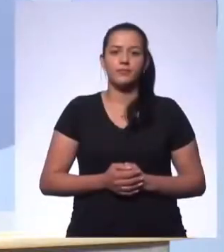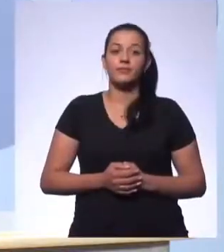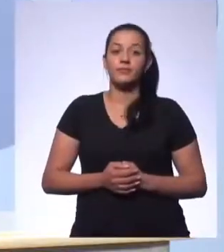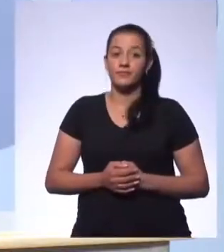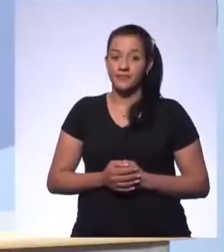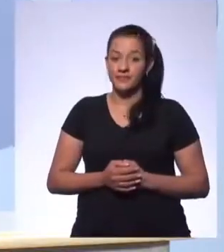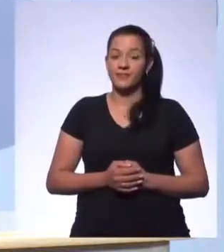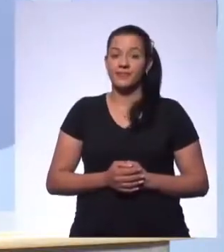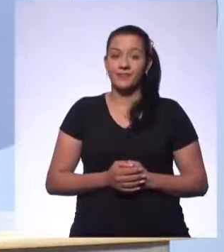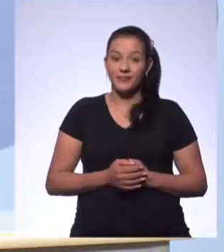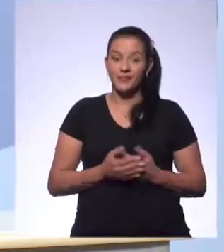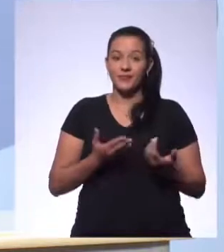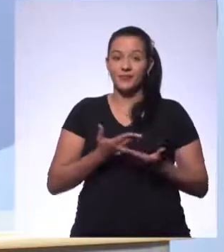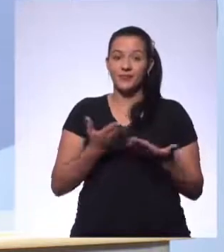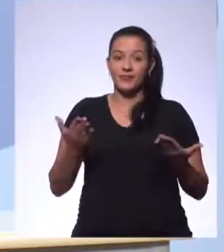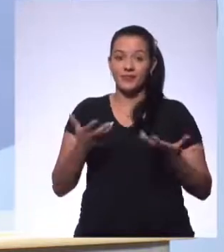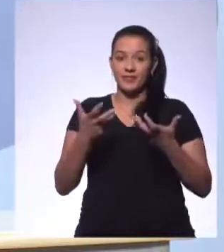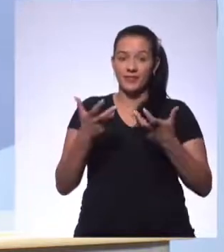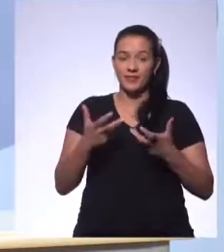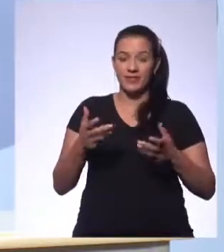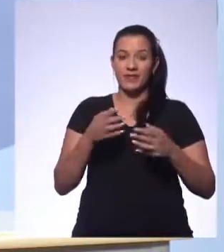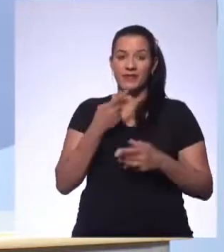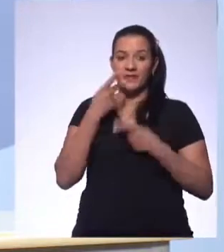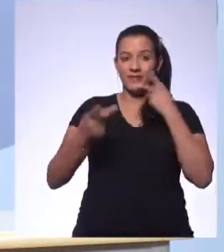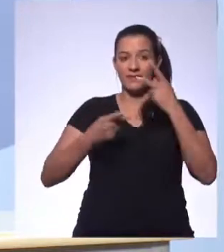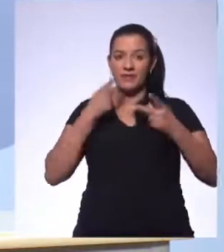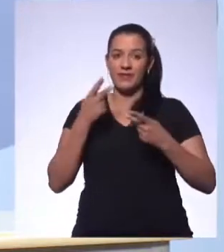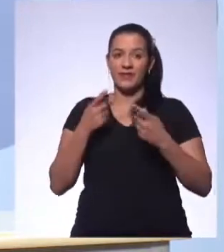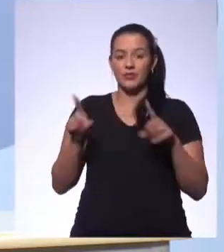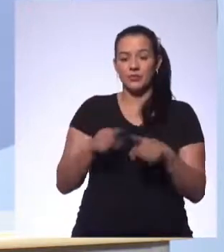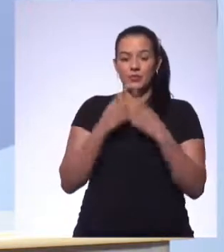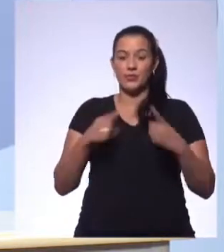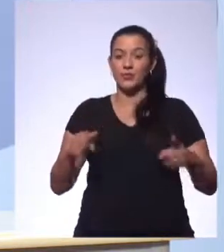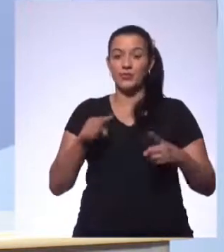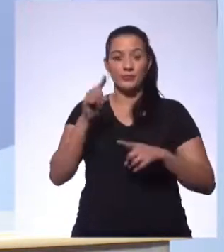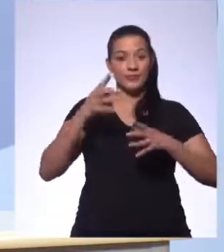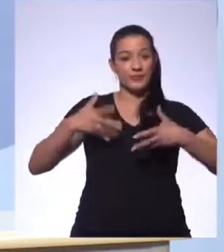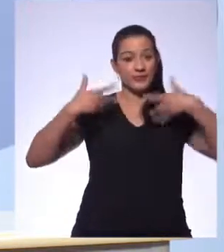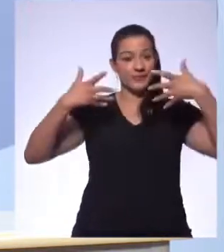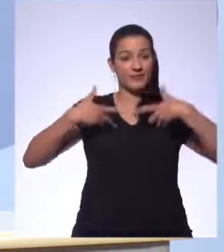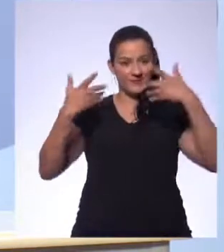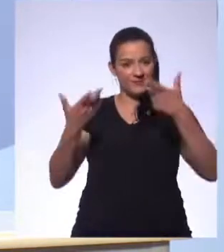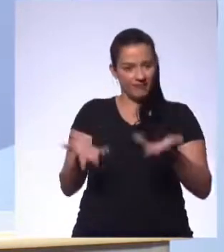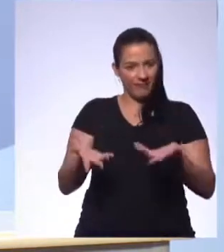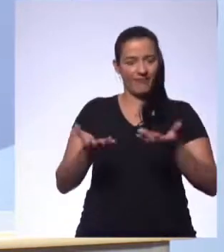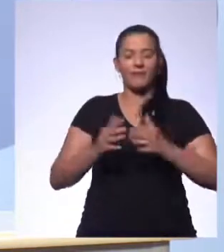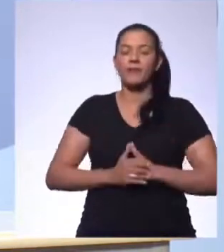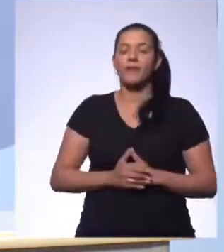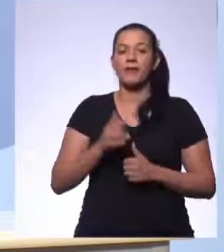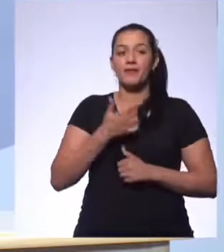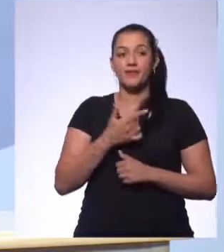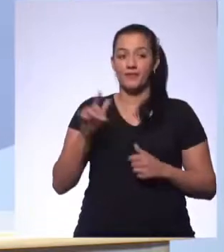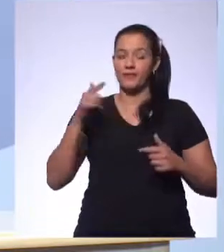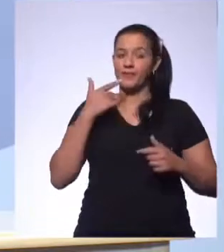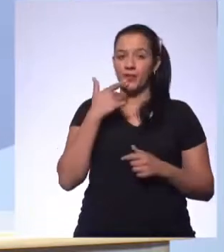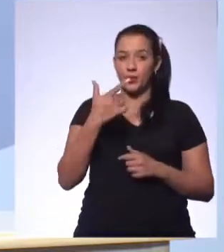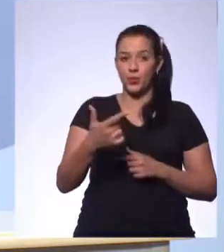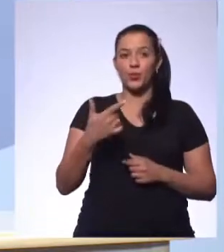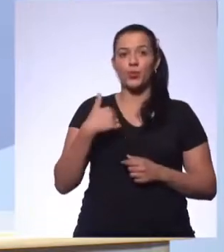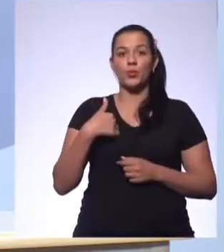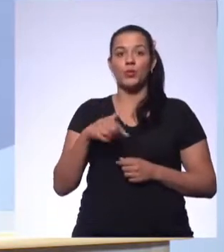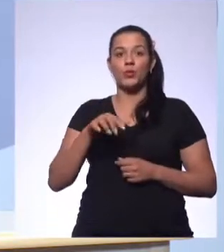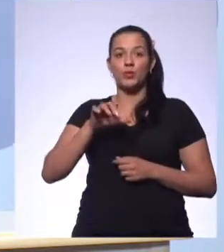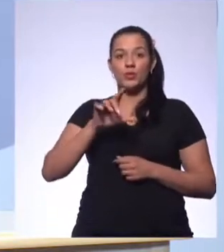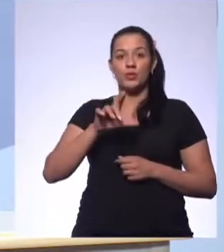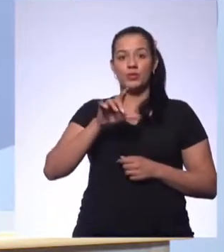Nossa, professora, quando é para falar de música, né, turma, vocês ficam animados. Vamos lá, a Larissa falou de uma cantora da nossa época, a professora